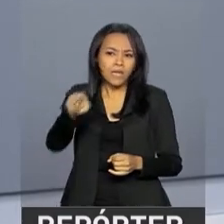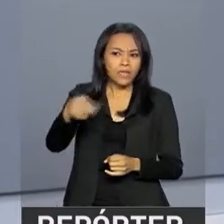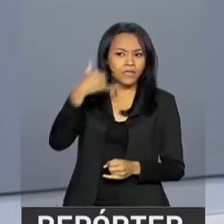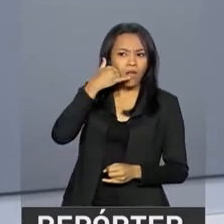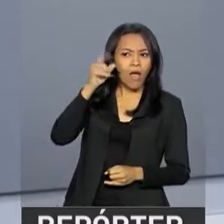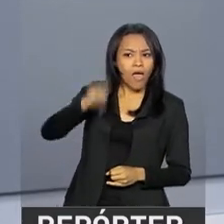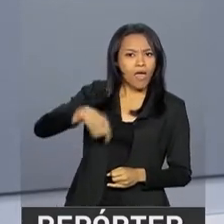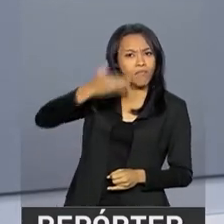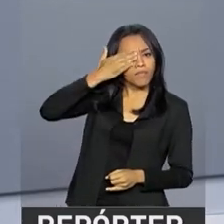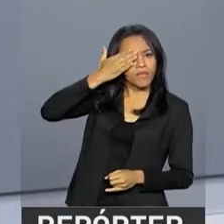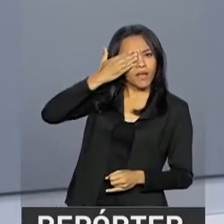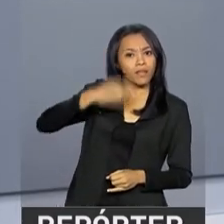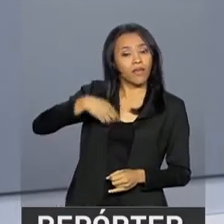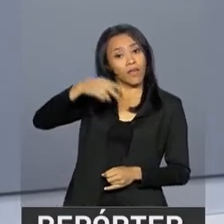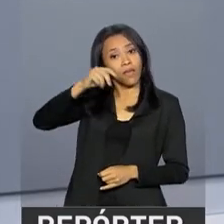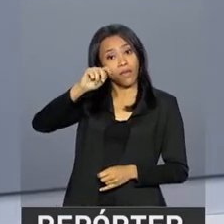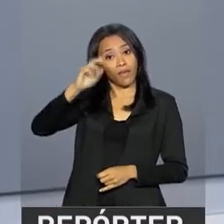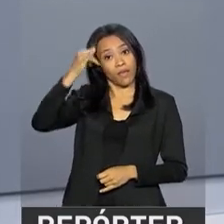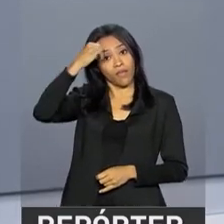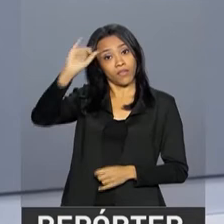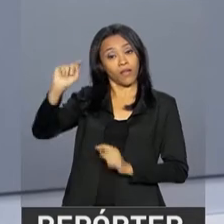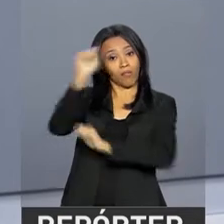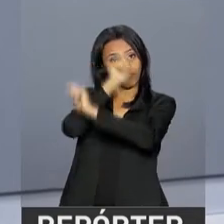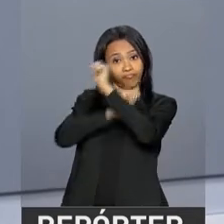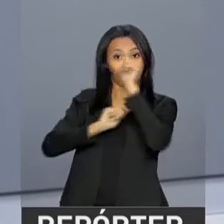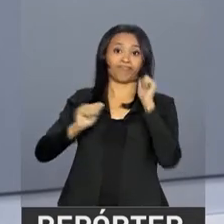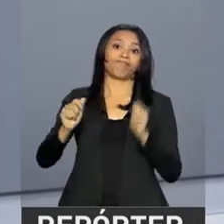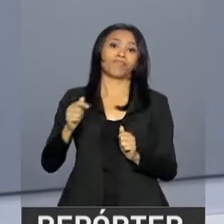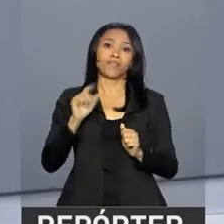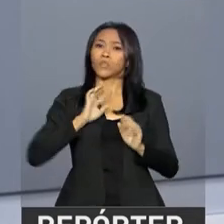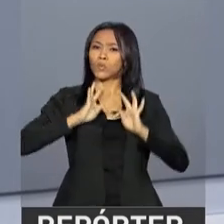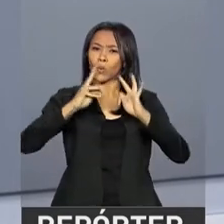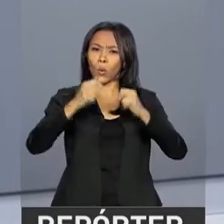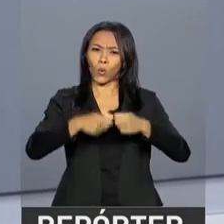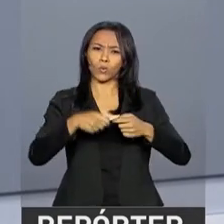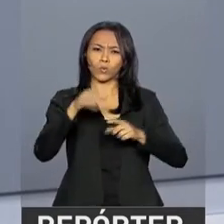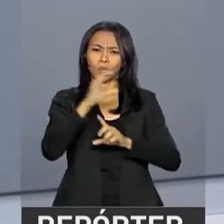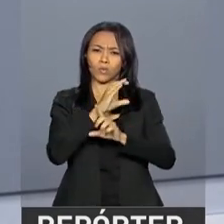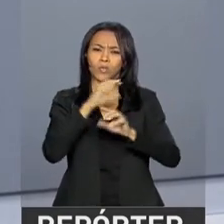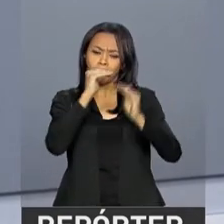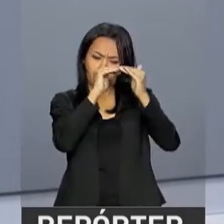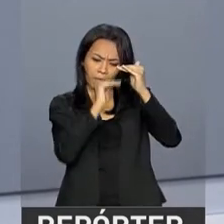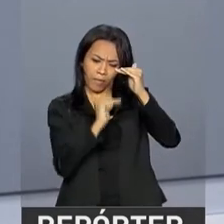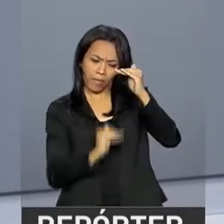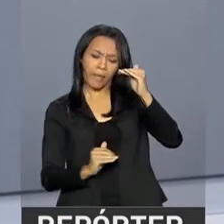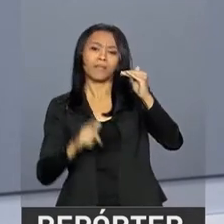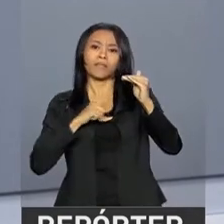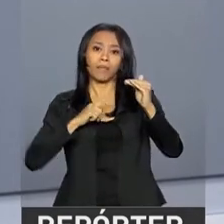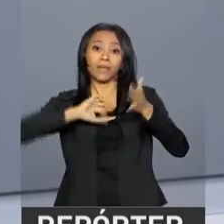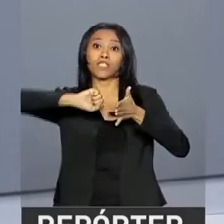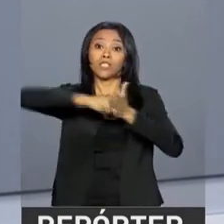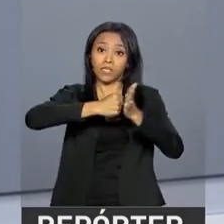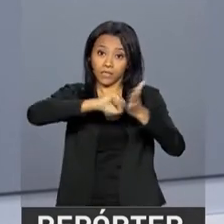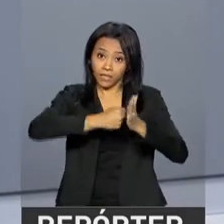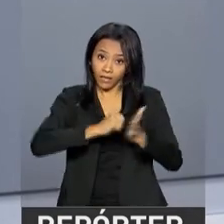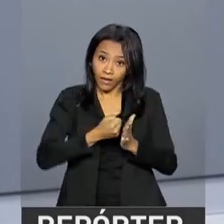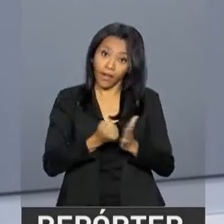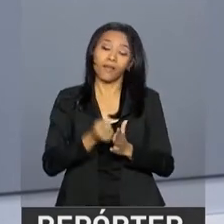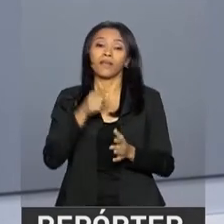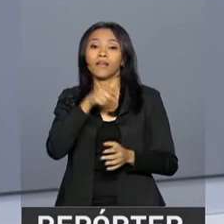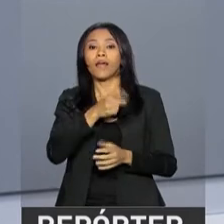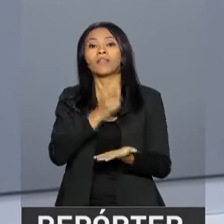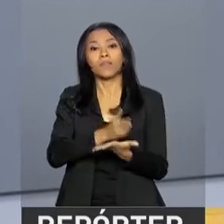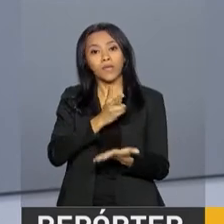que os consumidores sejam enganados. Estão lá todos os detalhes do cronograma de desligamento das linhas e na mesma página é